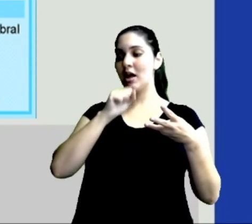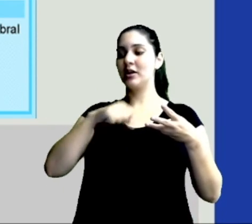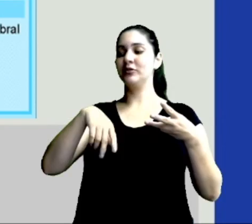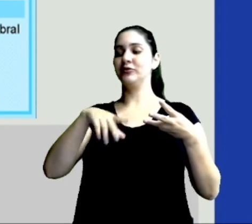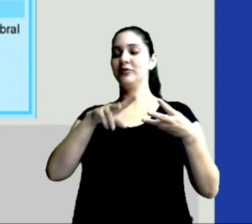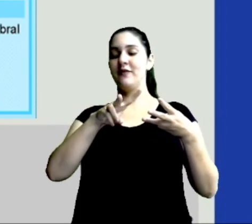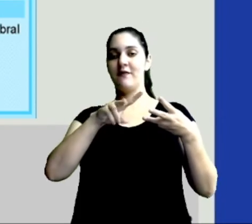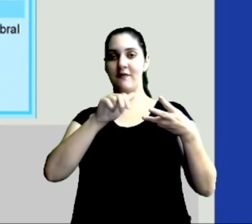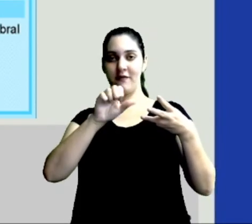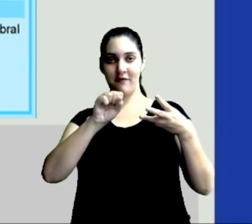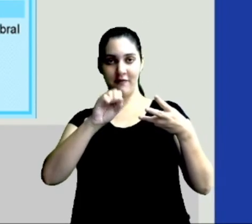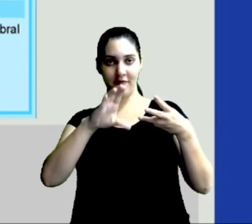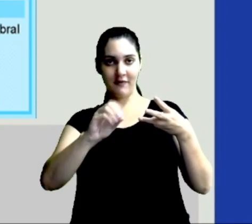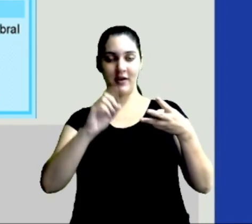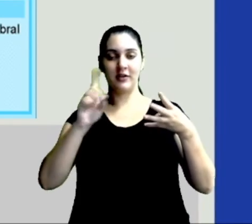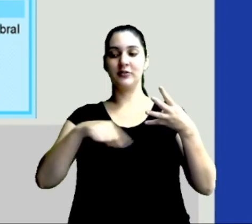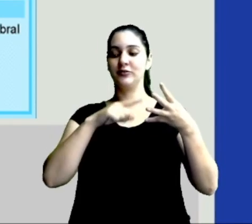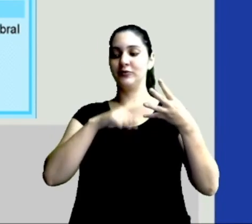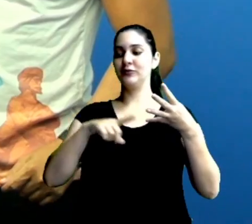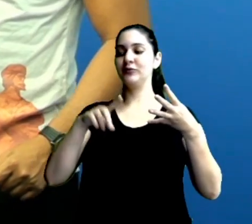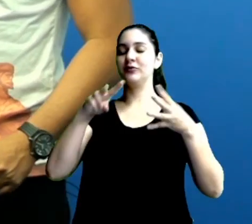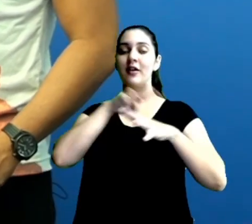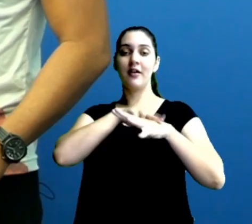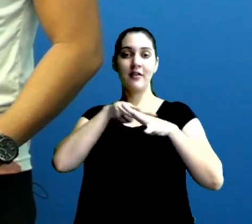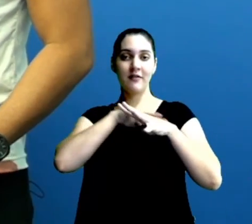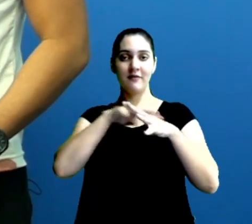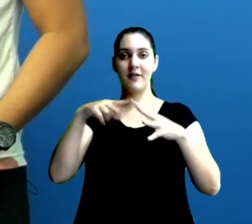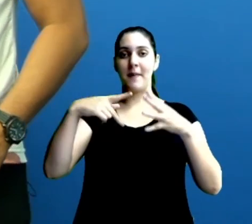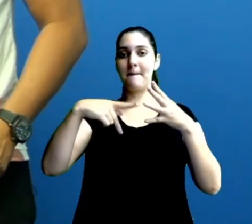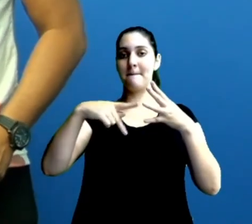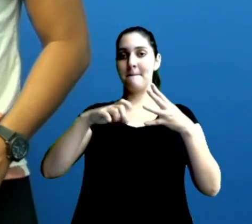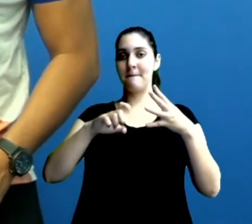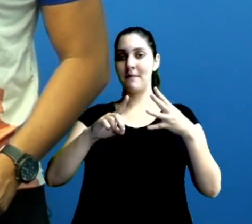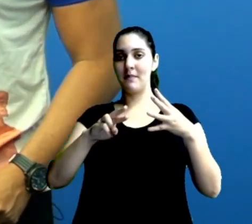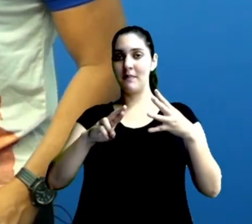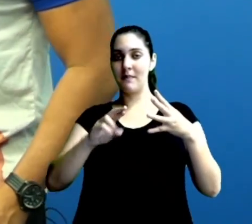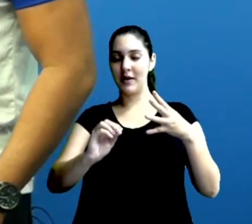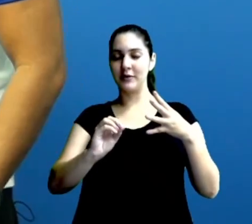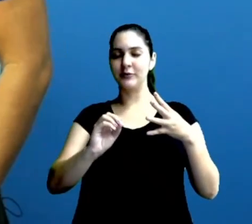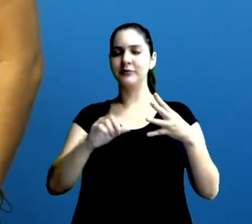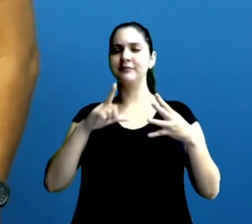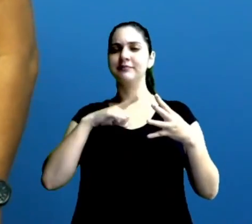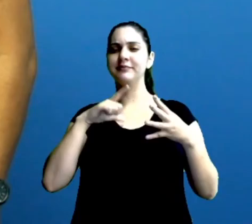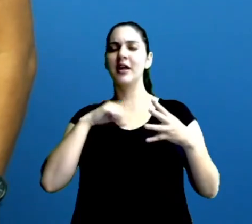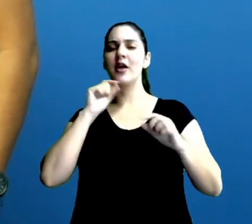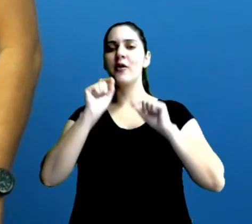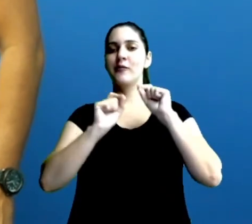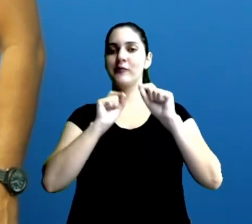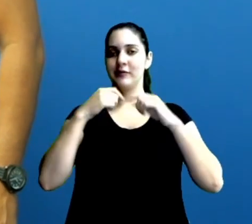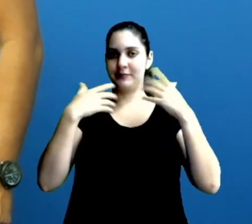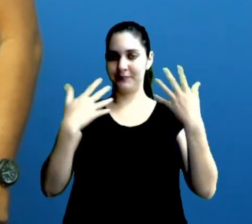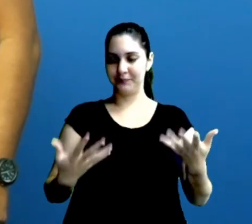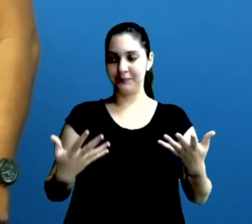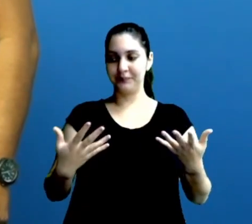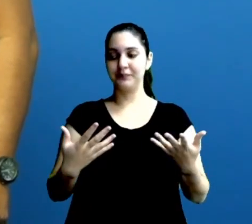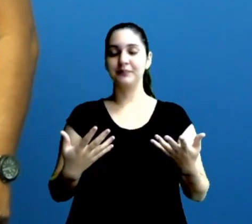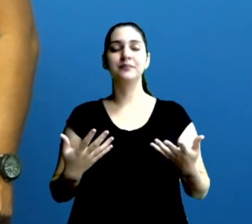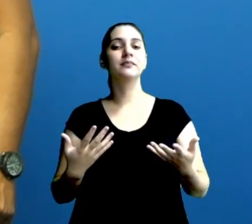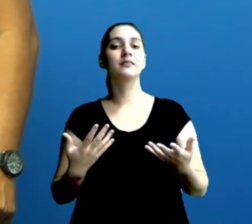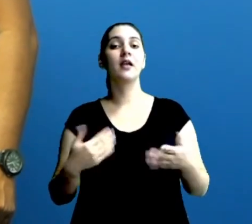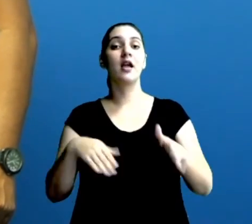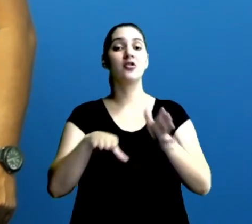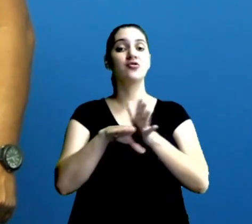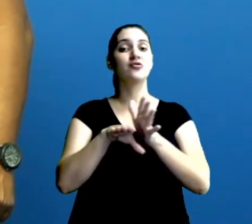Covilha. Aqui já entra uma questão inesperada, que vai ser justamente